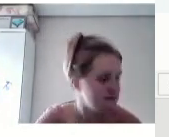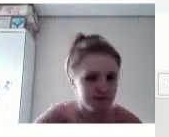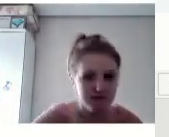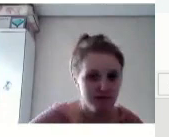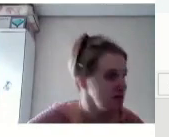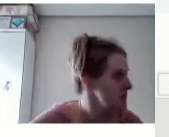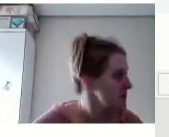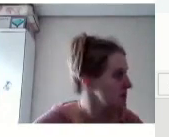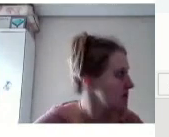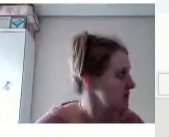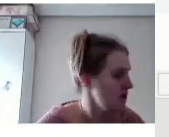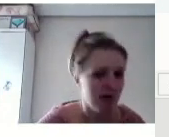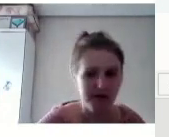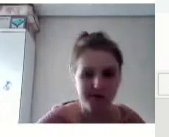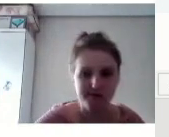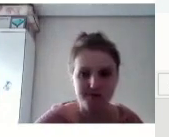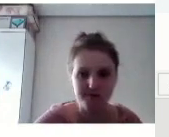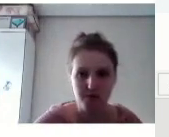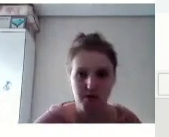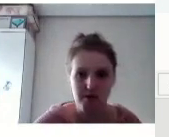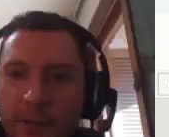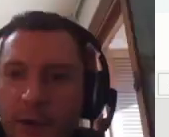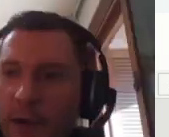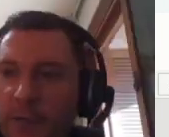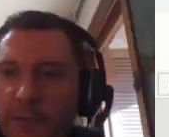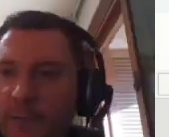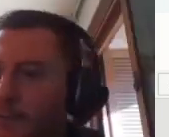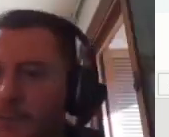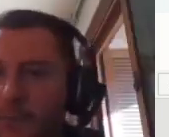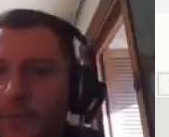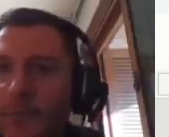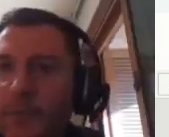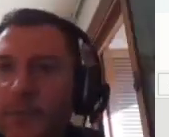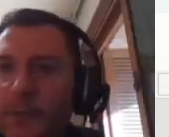né, é igual à derivada temporal